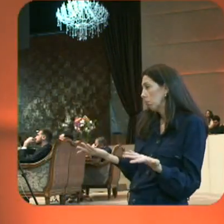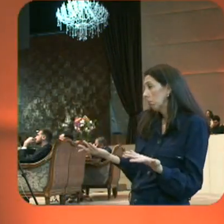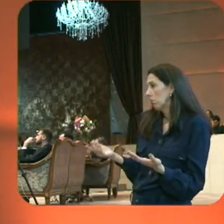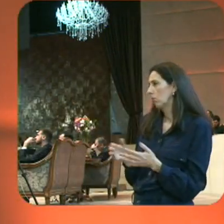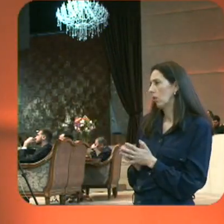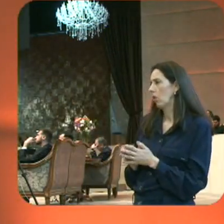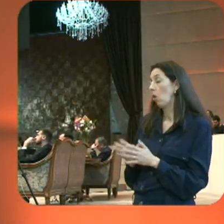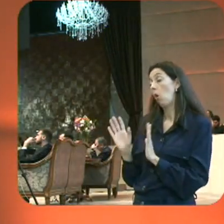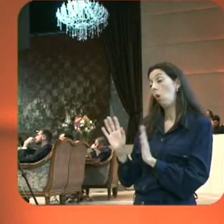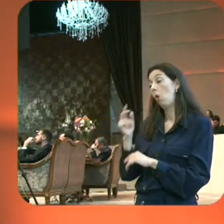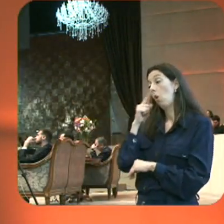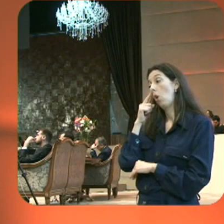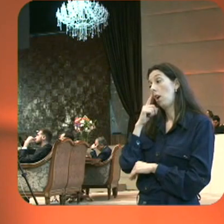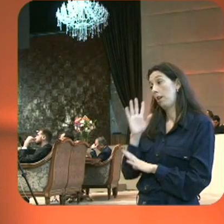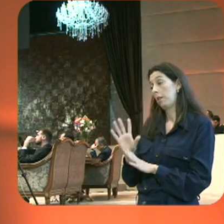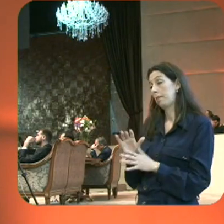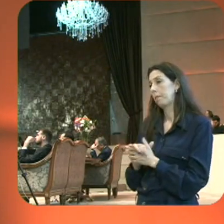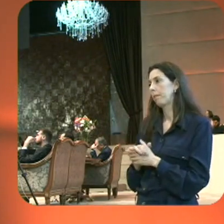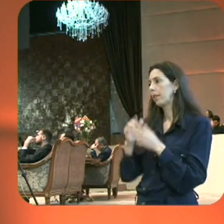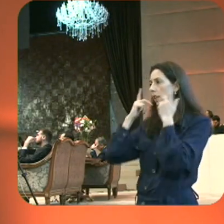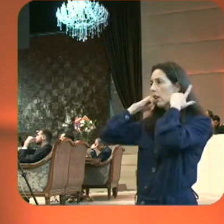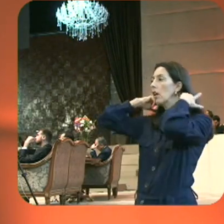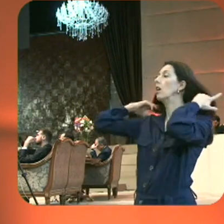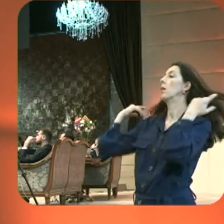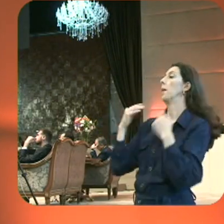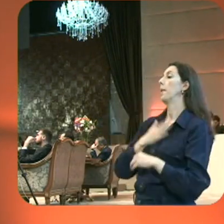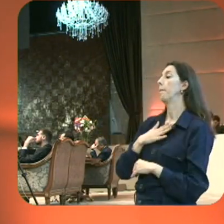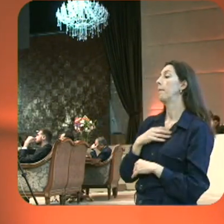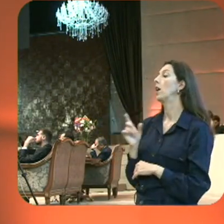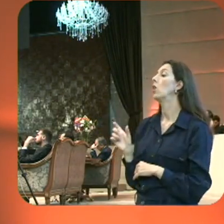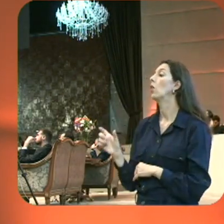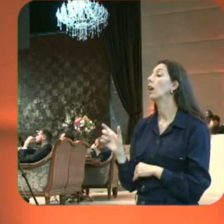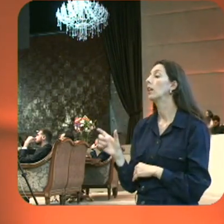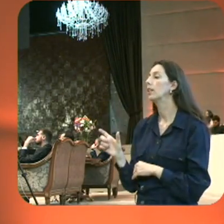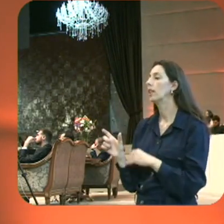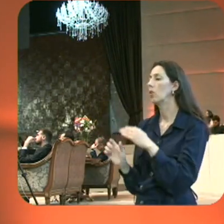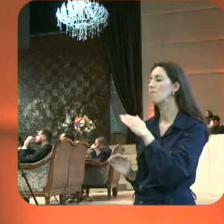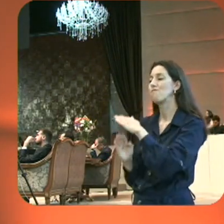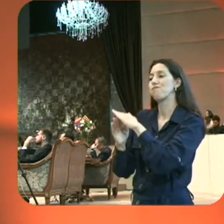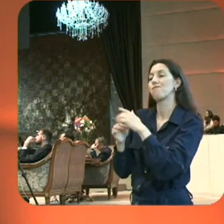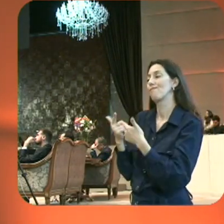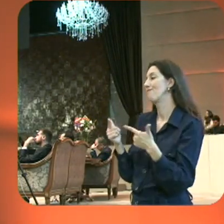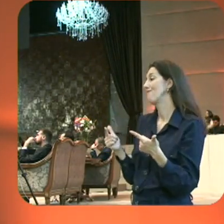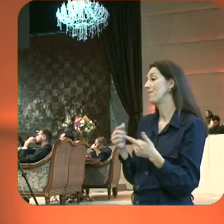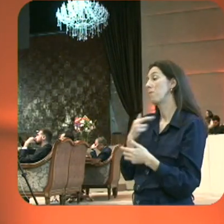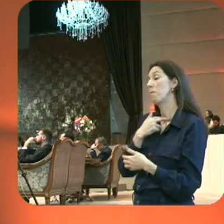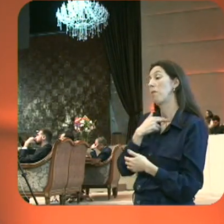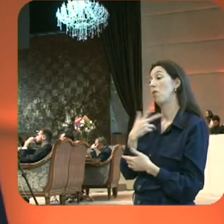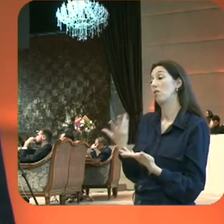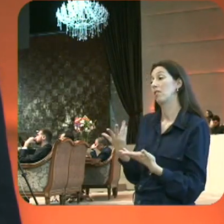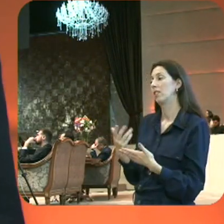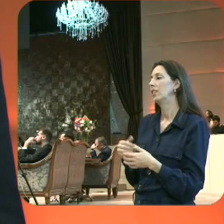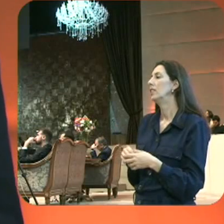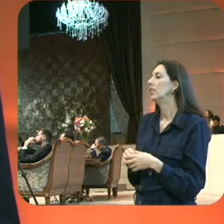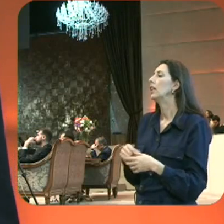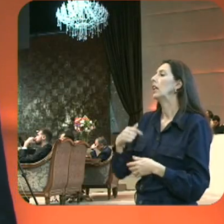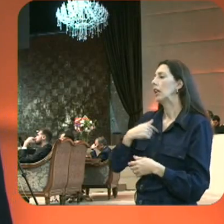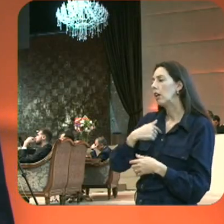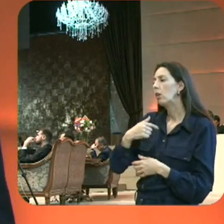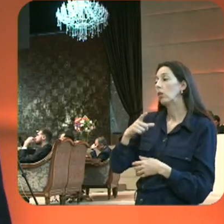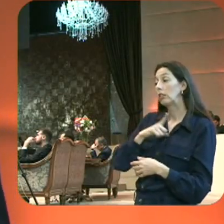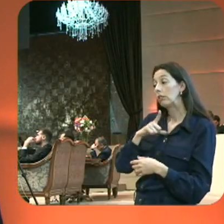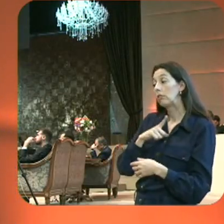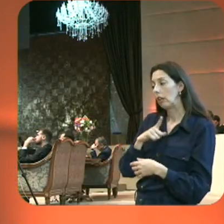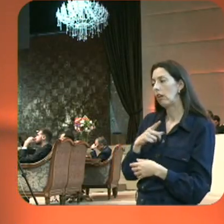olha, meu irmão, é o seguinte, o meu cartão não tem limite para pagar a tua conta, tá? Eu tenho uma reserva no